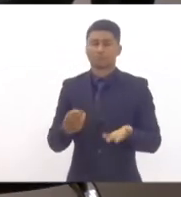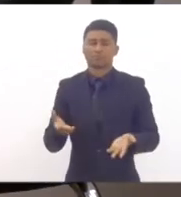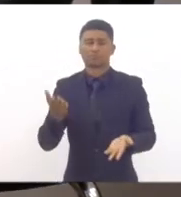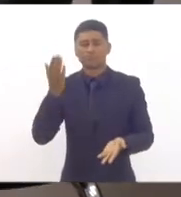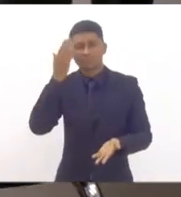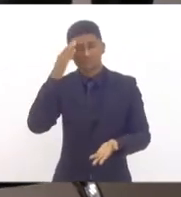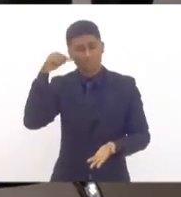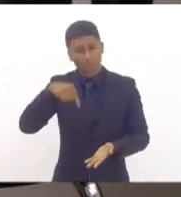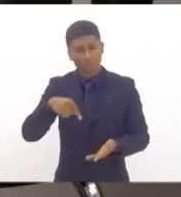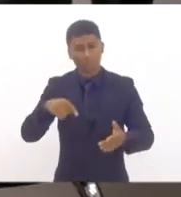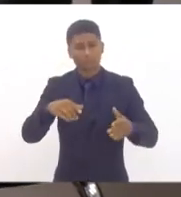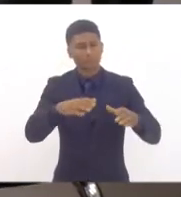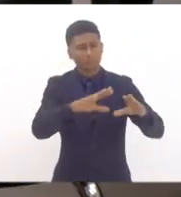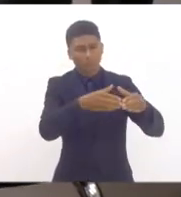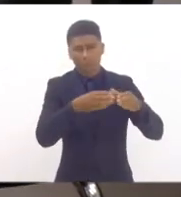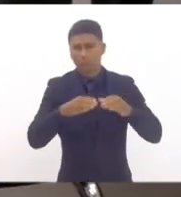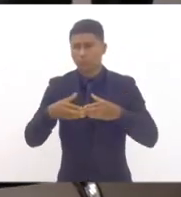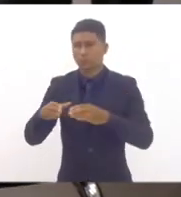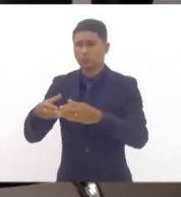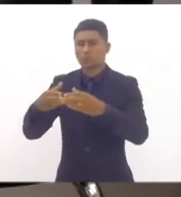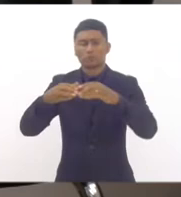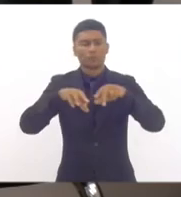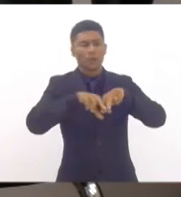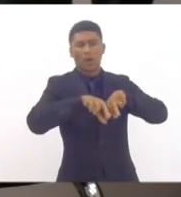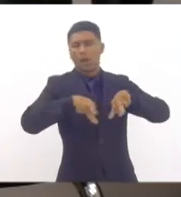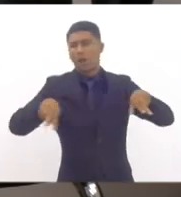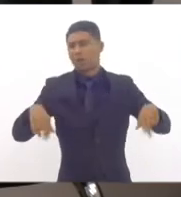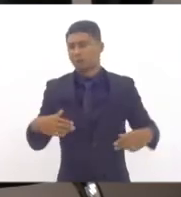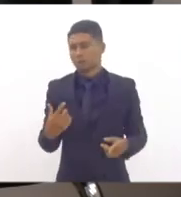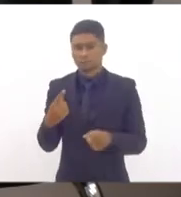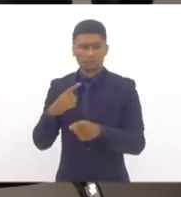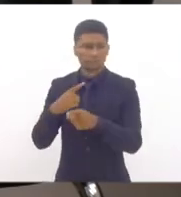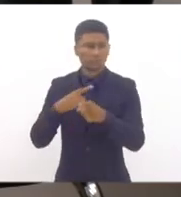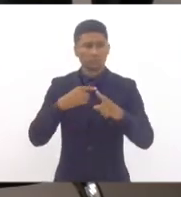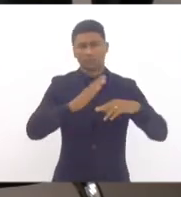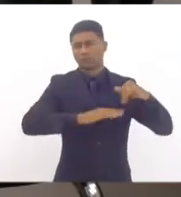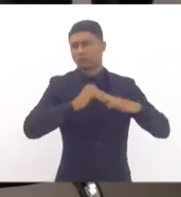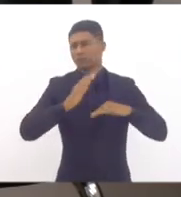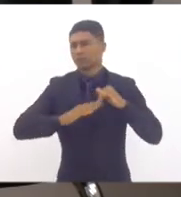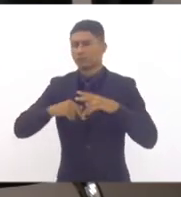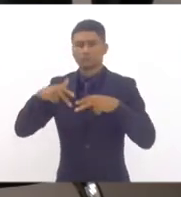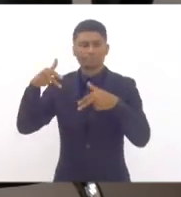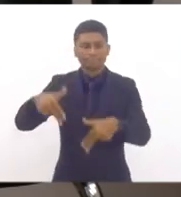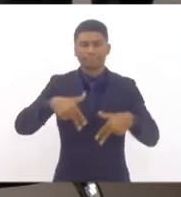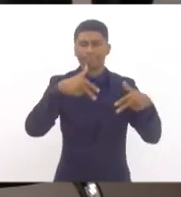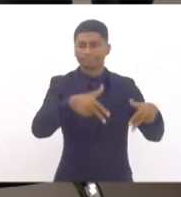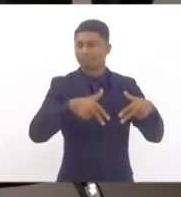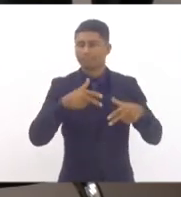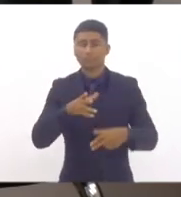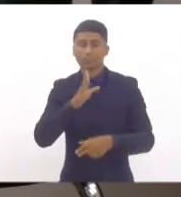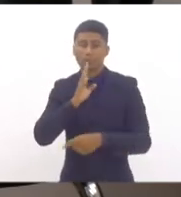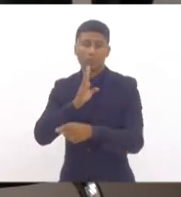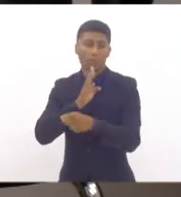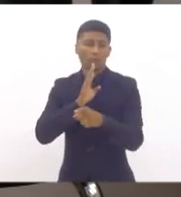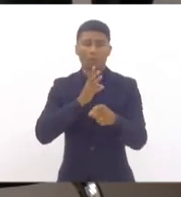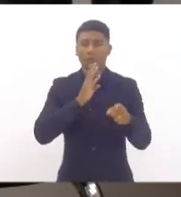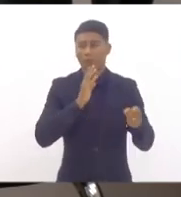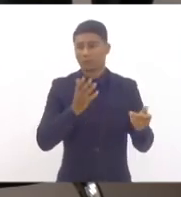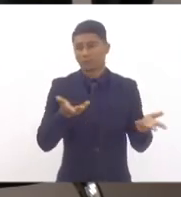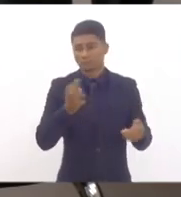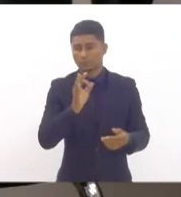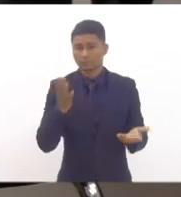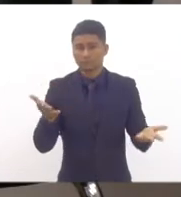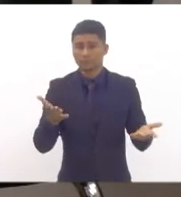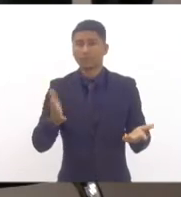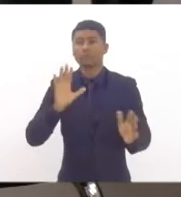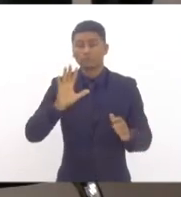diversas organizações, existe uma rede grande de profissionais, militantes, que conhecem essa rede de organizações que estão aqui colocadas, mas